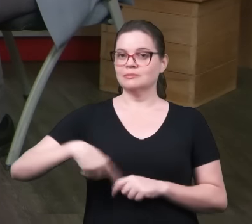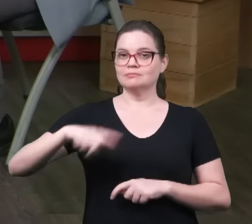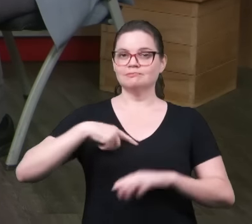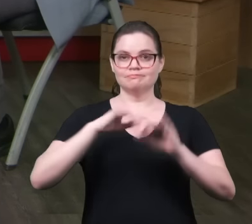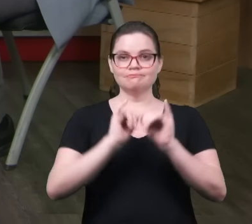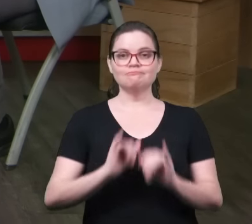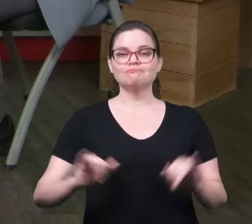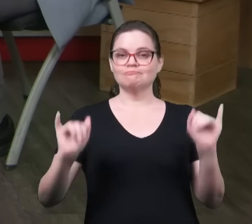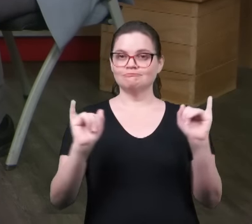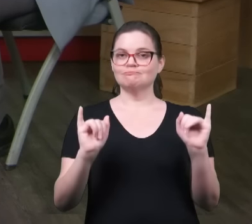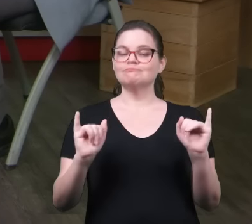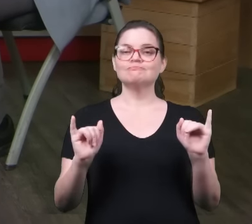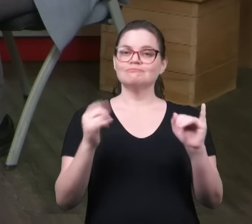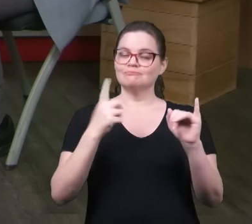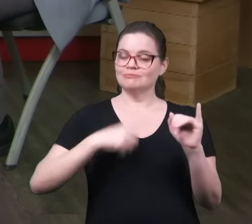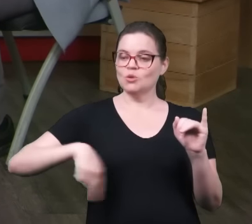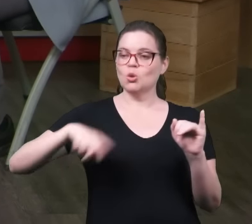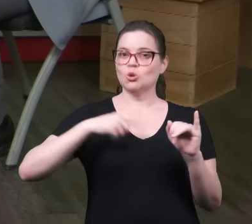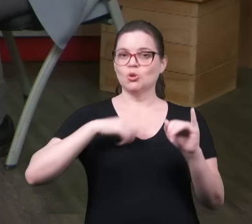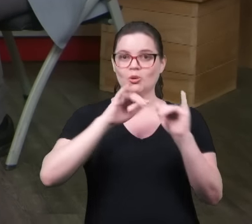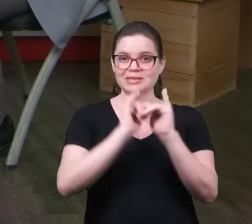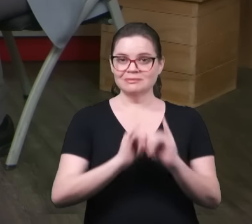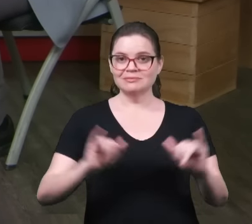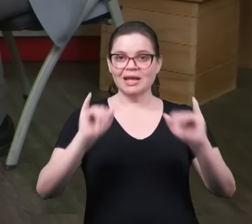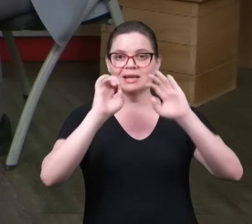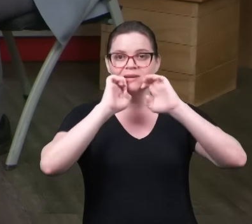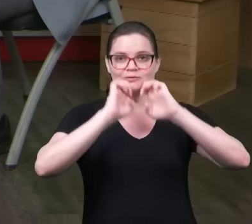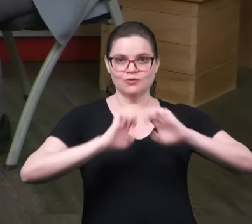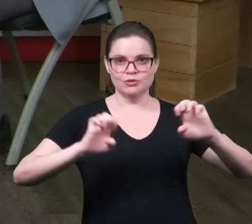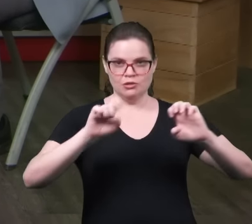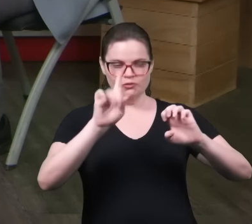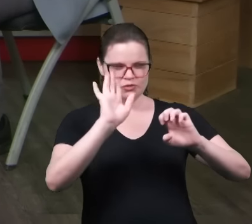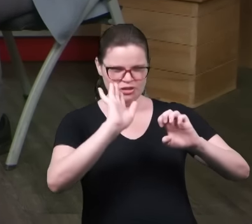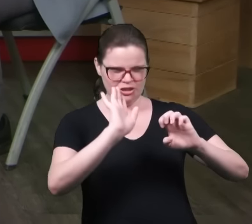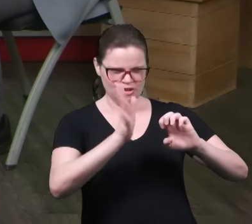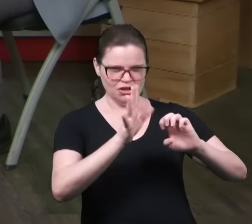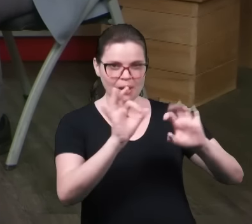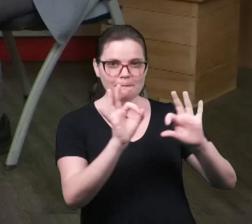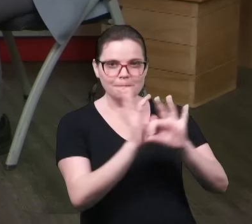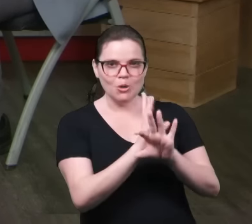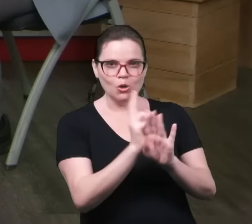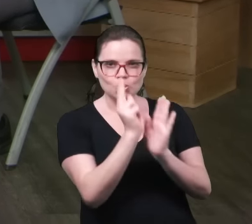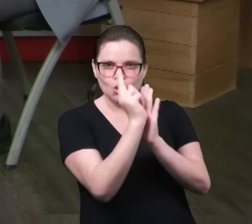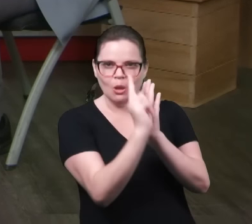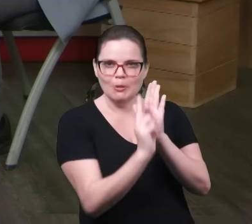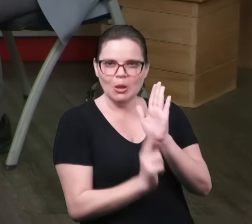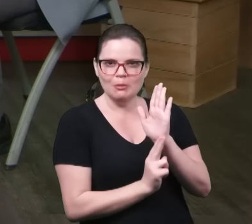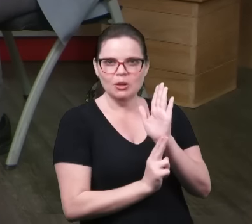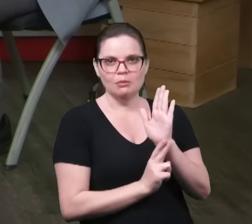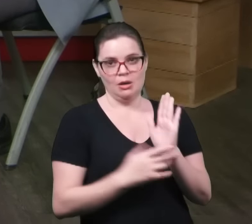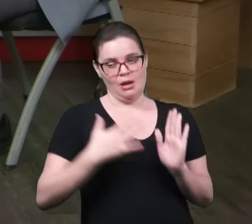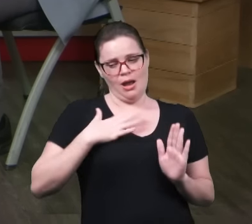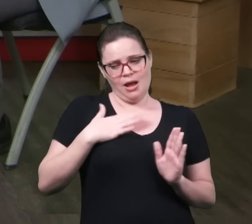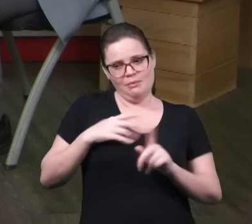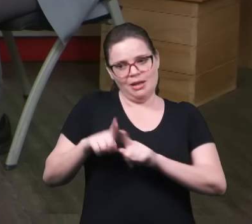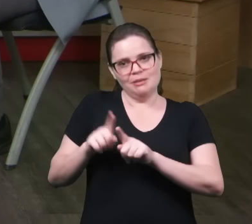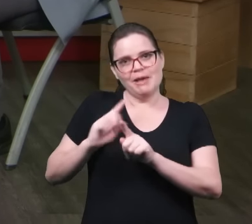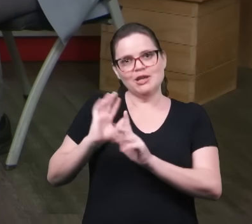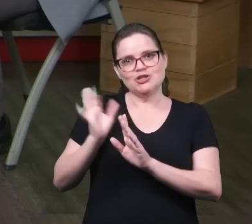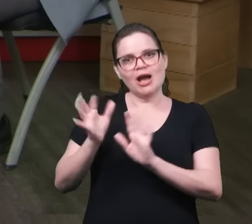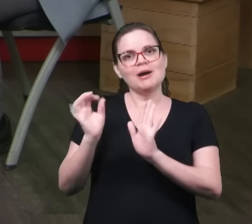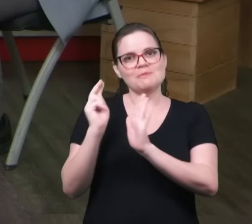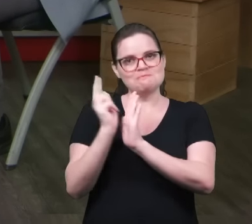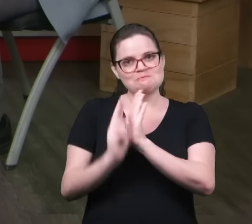seja, aquele que fizer... Wallace, a sua listinha, você já está preparando a sua listinha dos convidados? Eu estou preparando a minha. Com